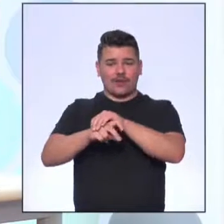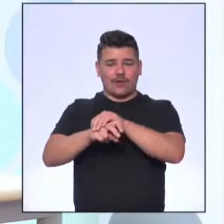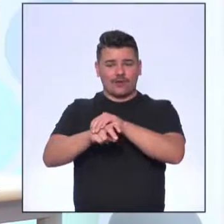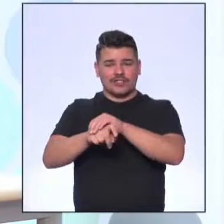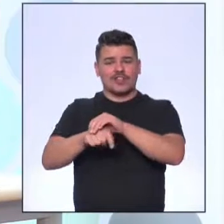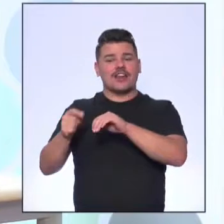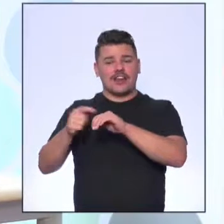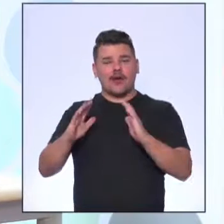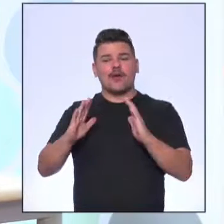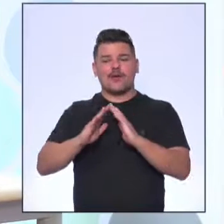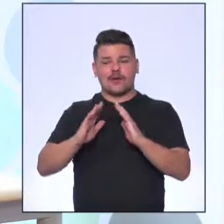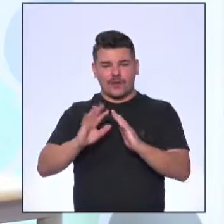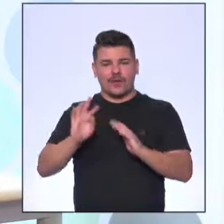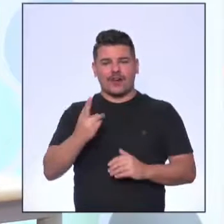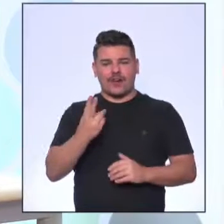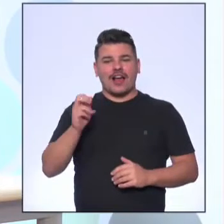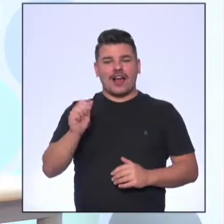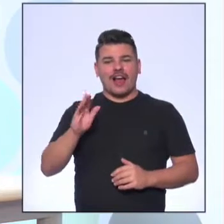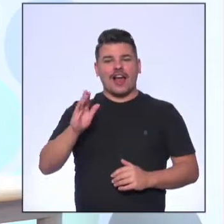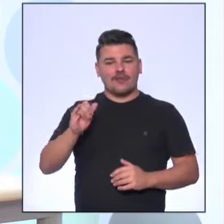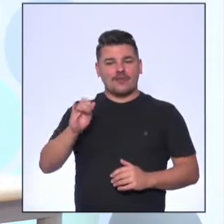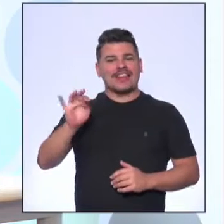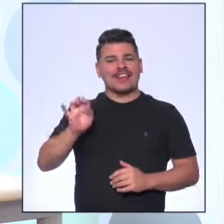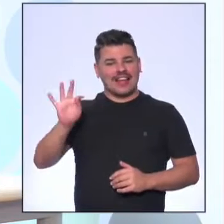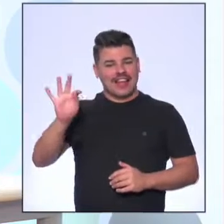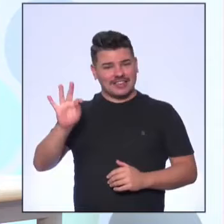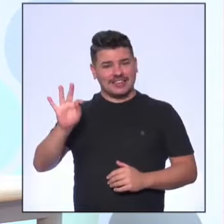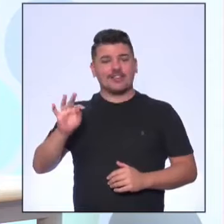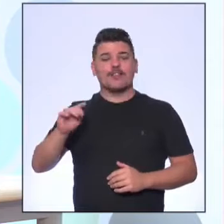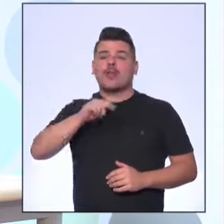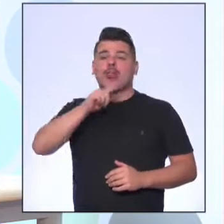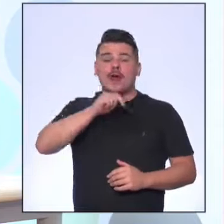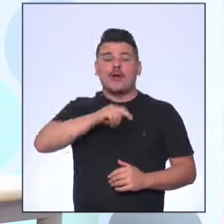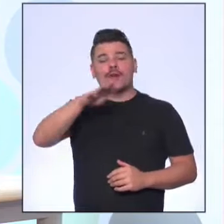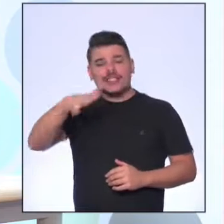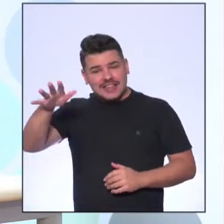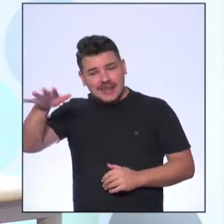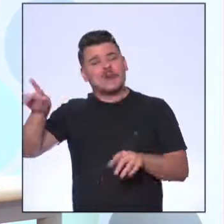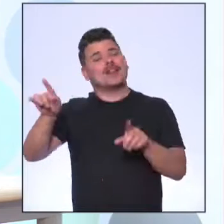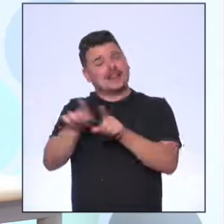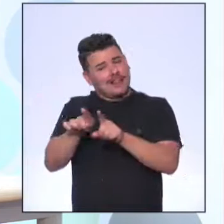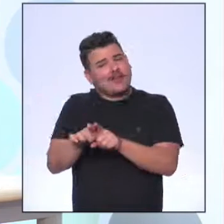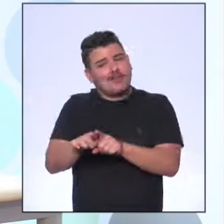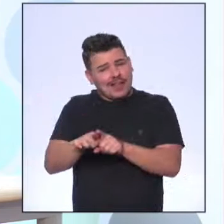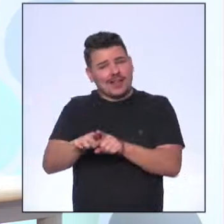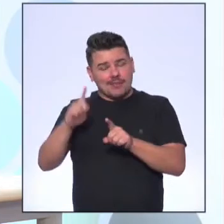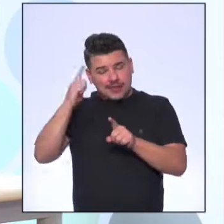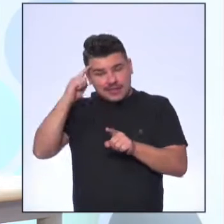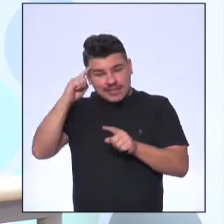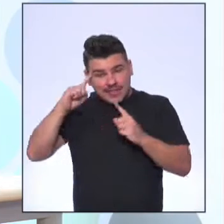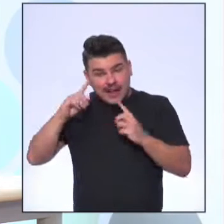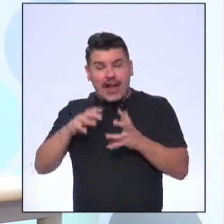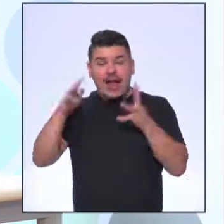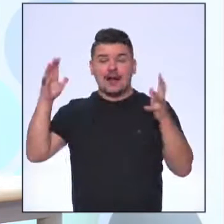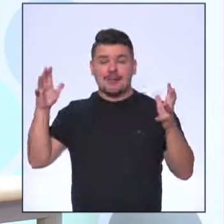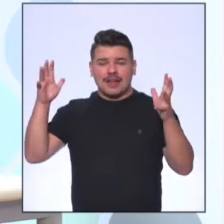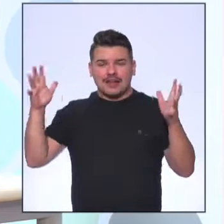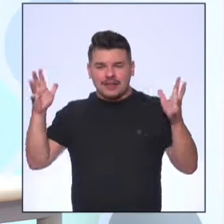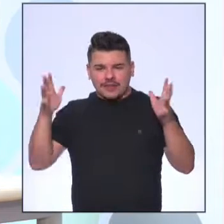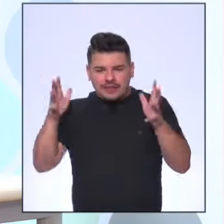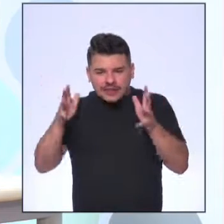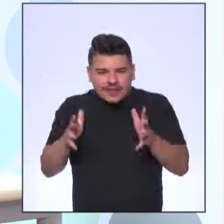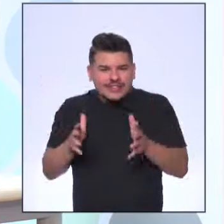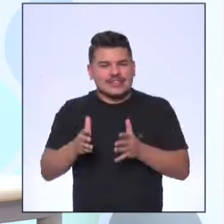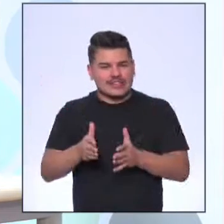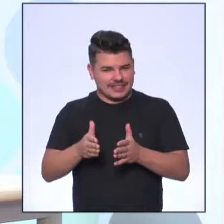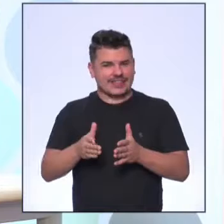habitat do ermitão. Mas o oceano também. Eu posso considerar de forma ampla, tá? Ou de forma restrita. Ele